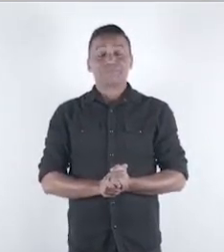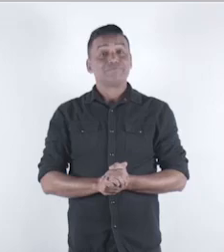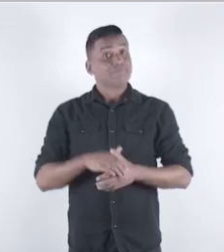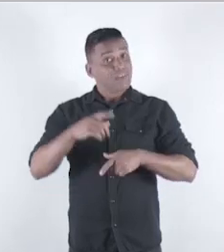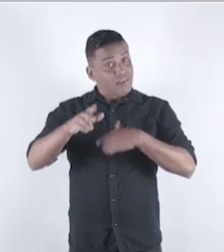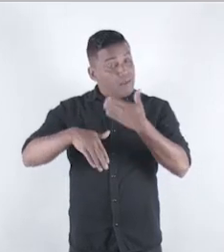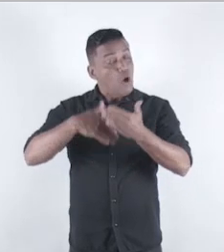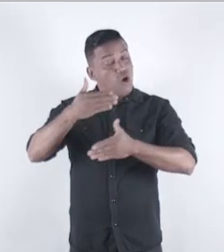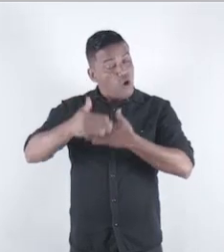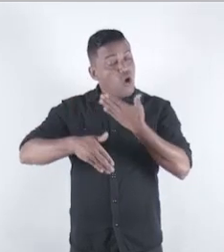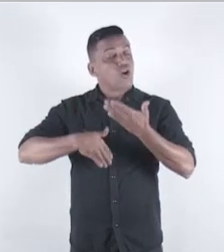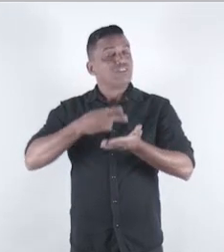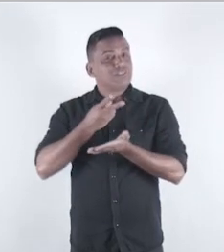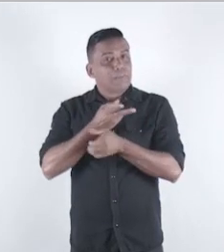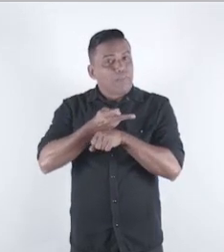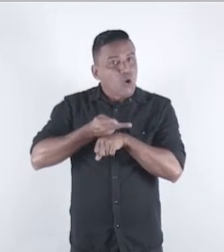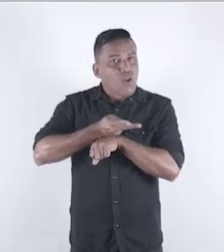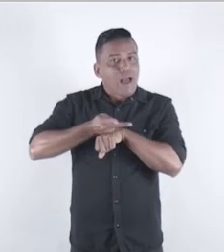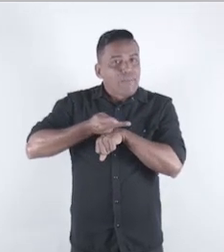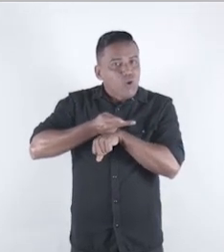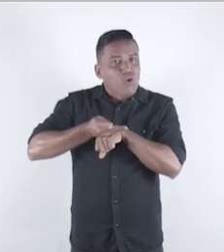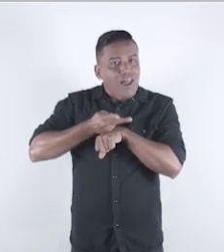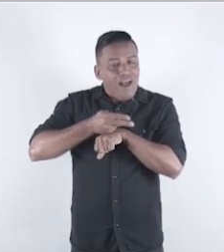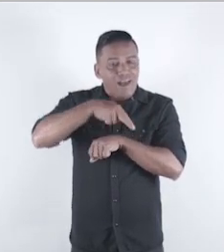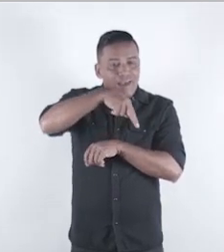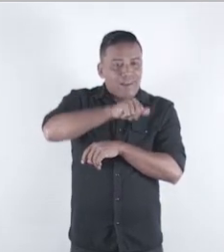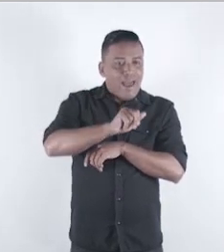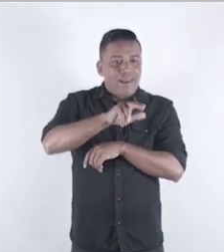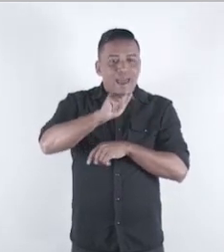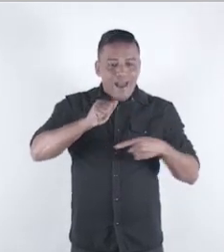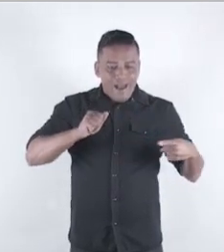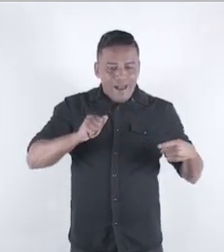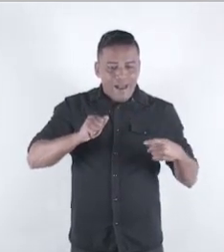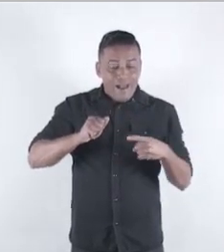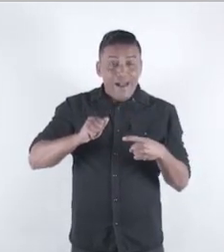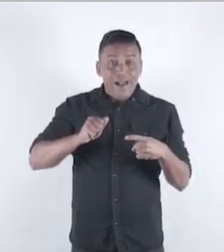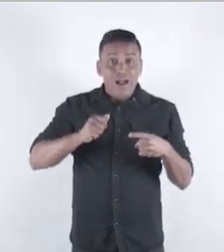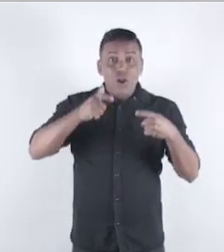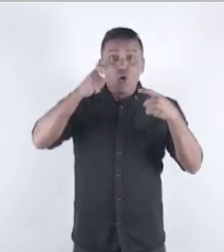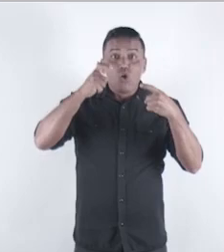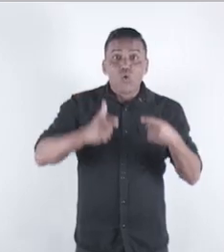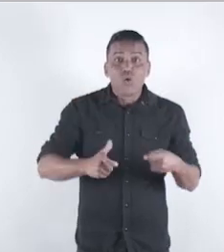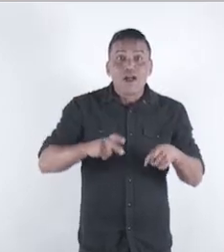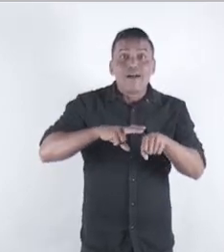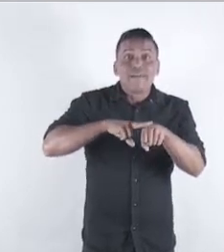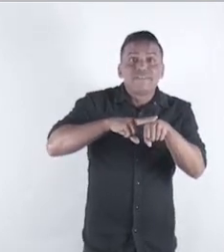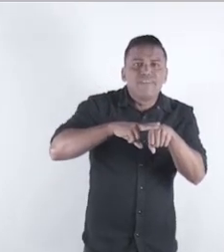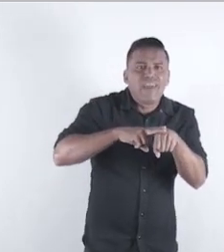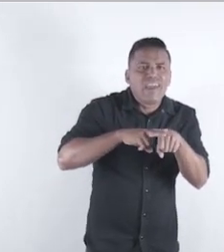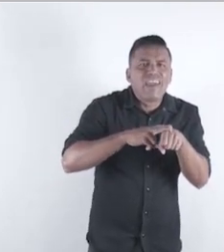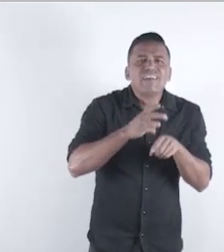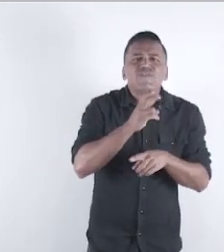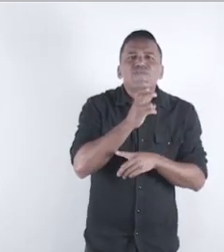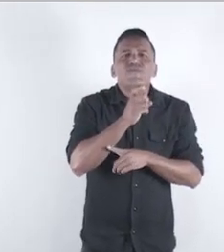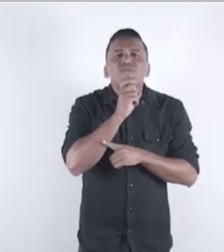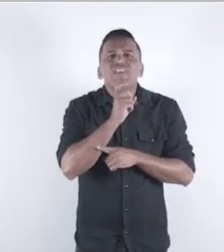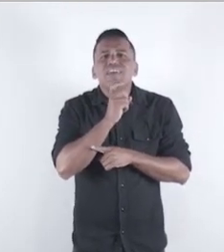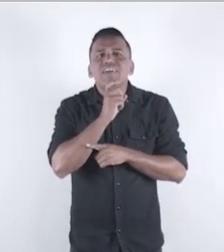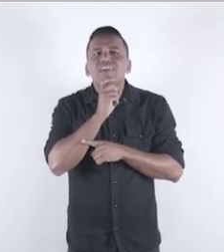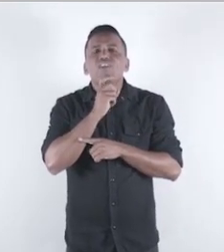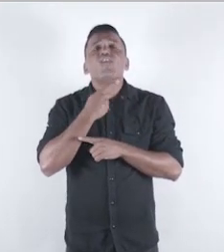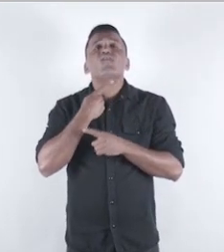Depois de muito procurar um refresco, Naná finalmente chegou a um lugar tão verde, tão gelado, que sentiu vontade